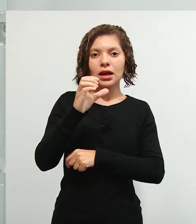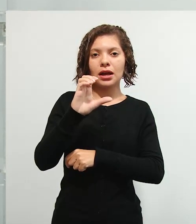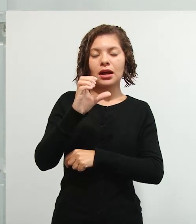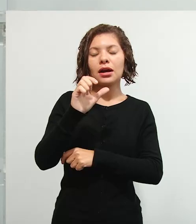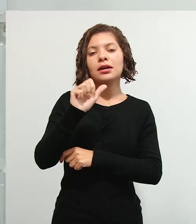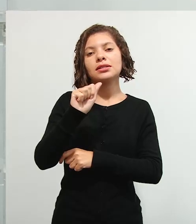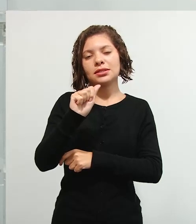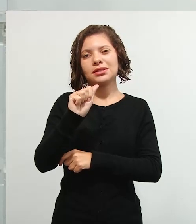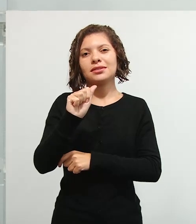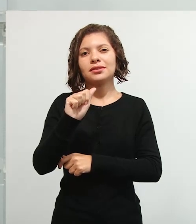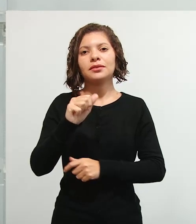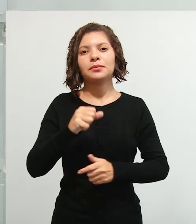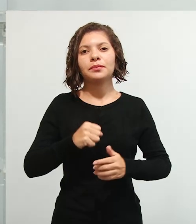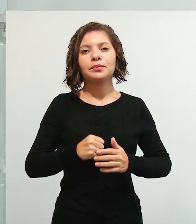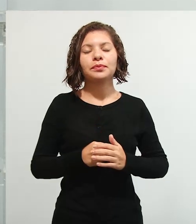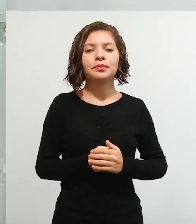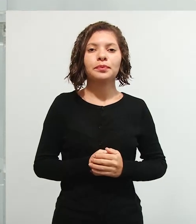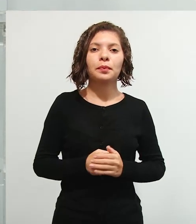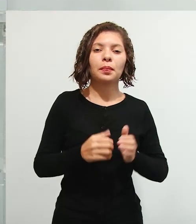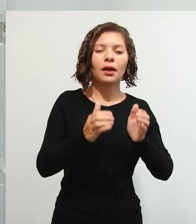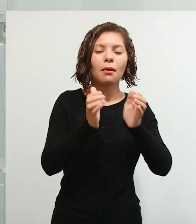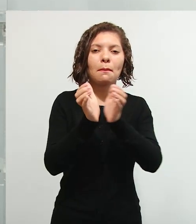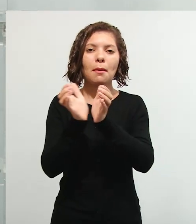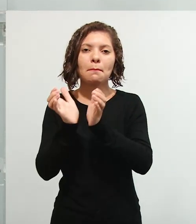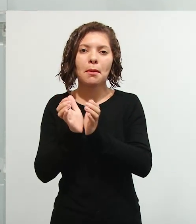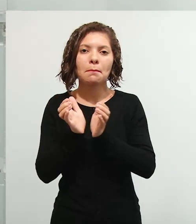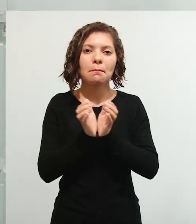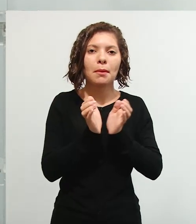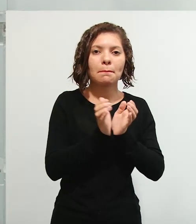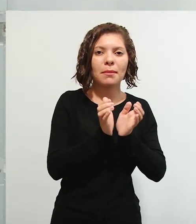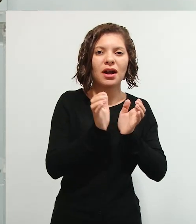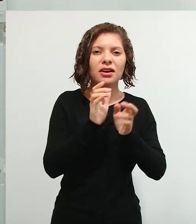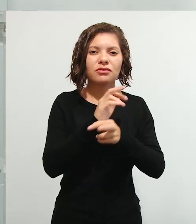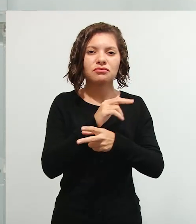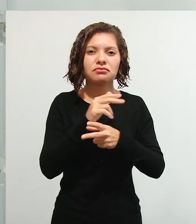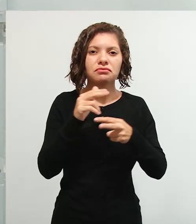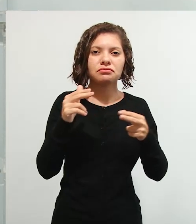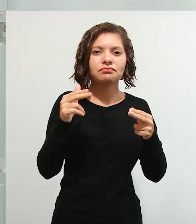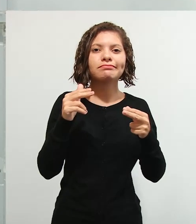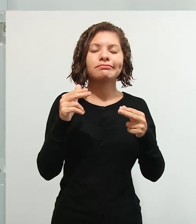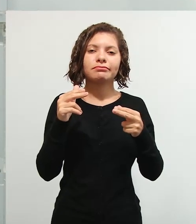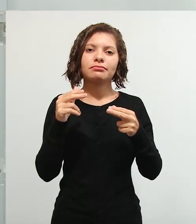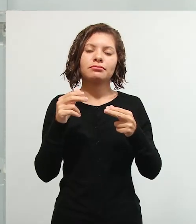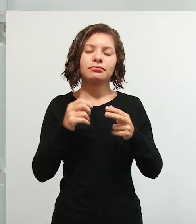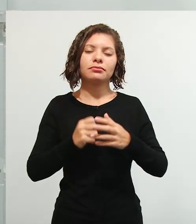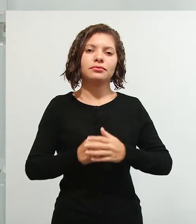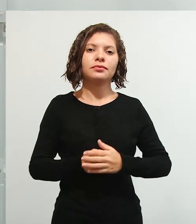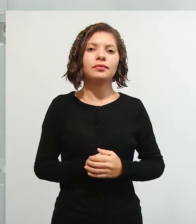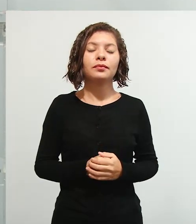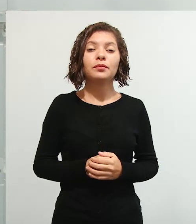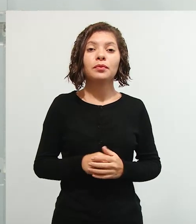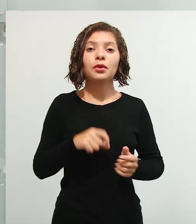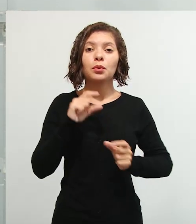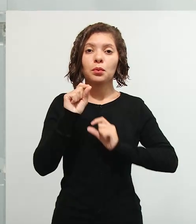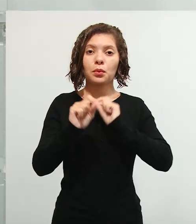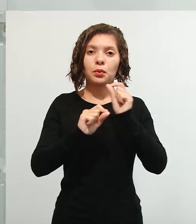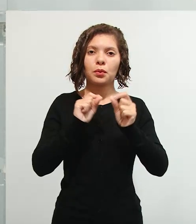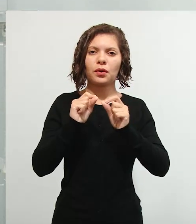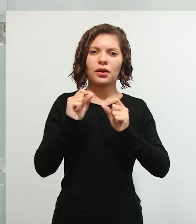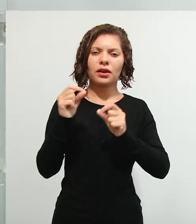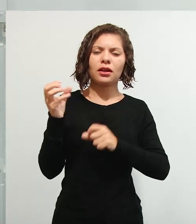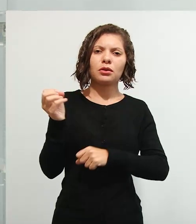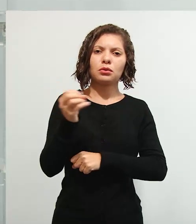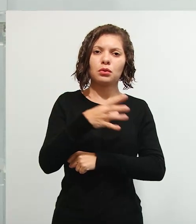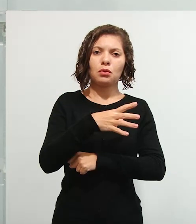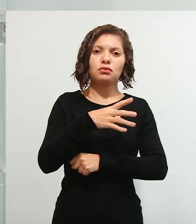pertença étnico-racial. Esse movimento de classificação dos grupos humanos por raça, né, mediado pela raça, ele é